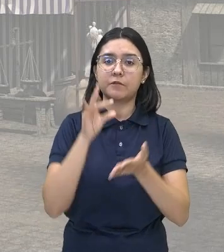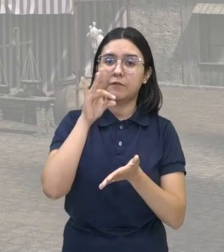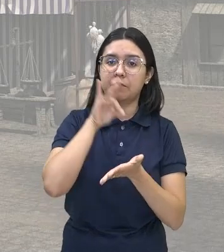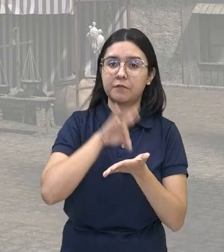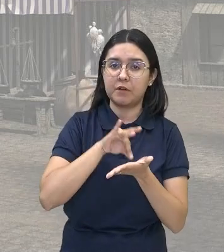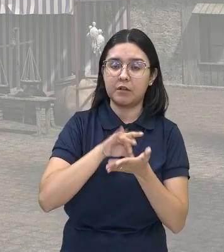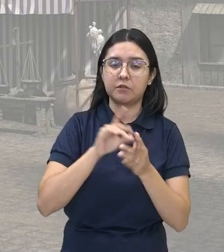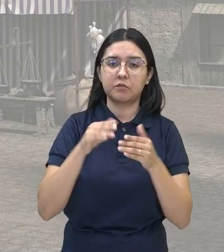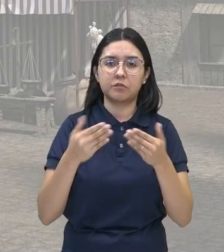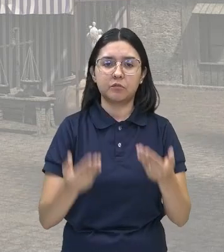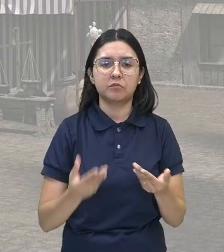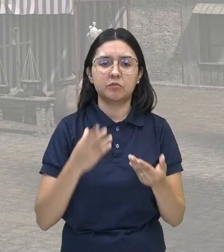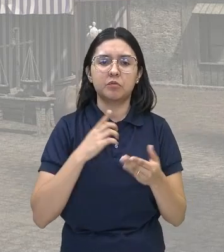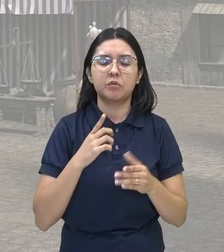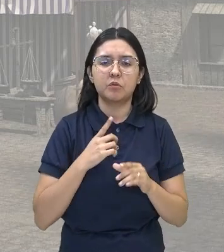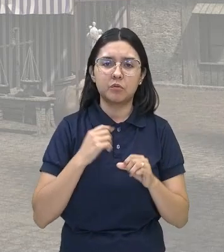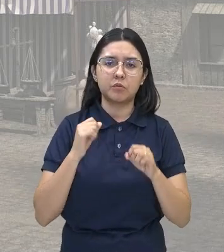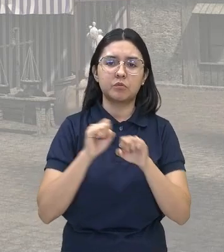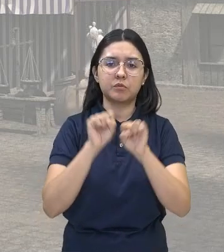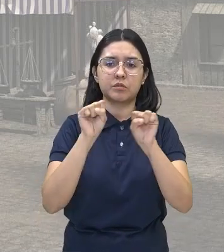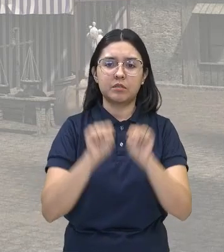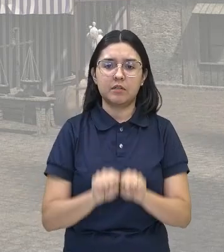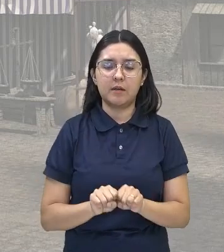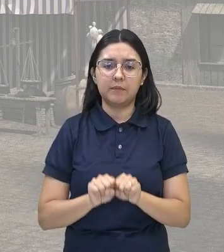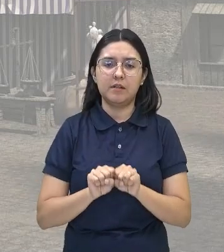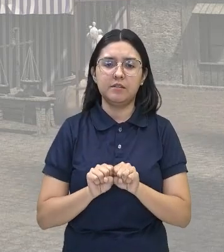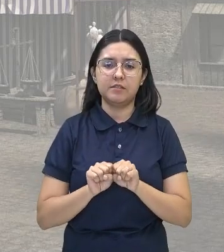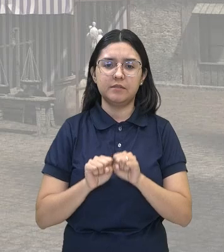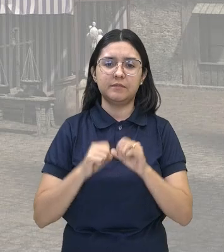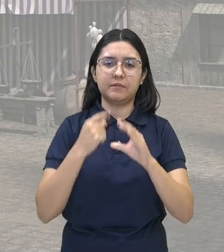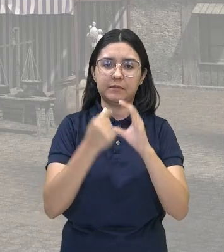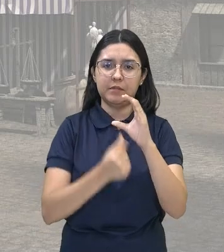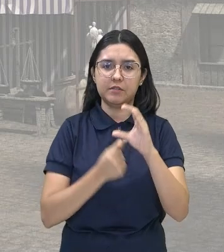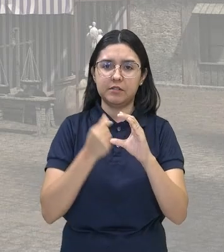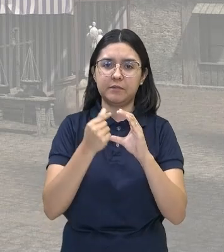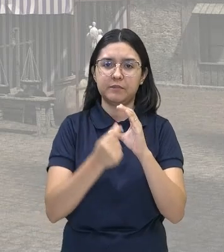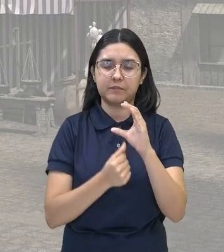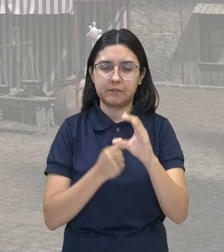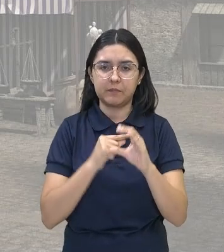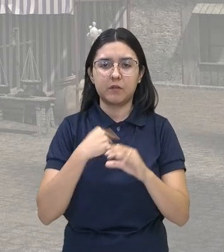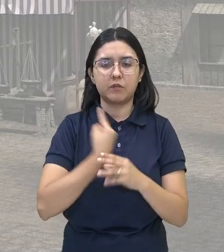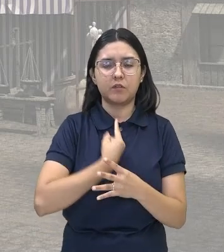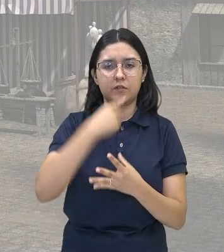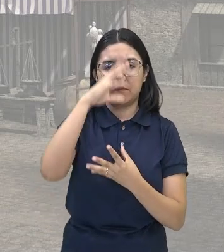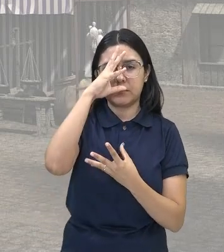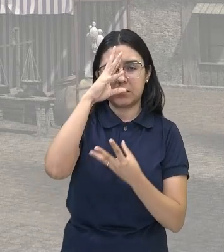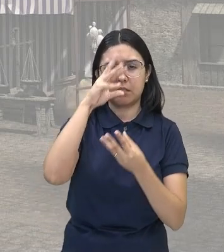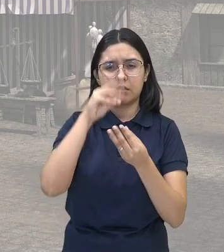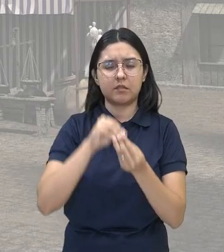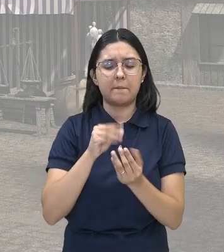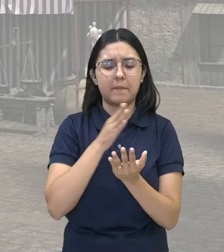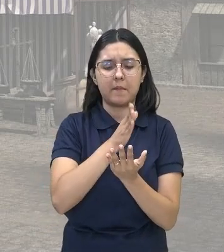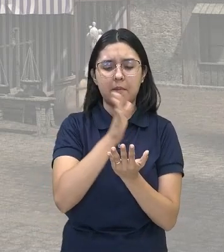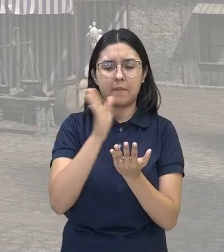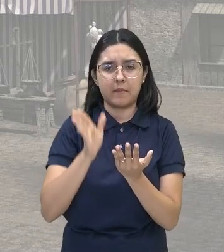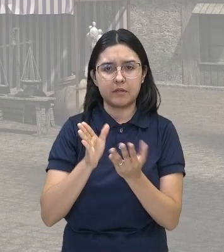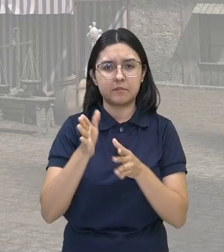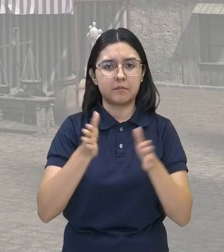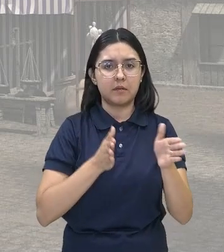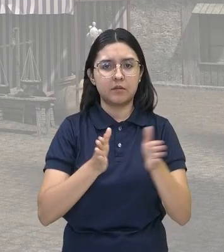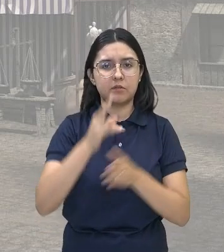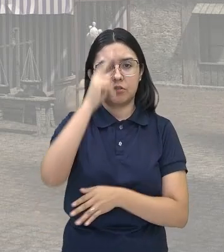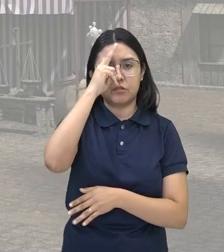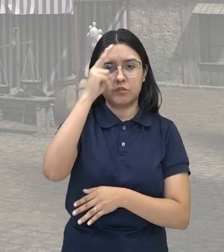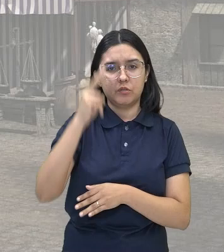ser o sistema capitalista de produção? A gente vai começar a entender todos esses nuances desse período